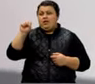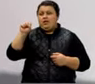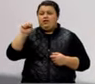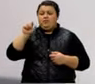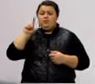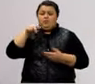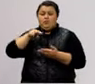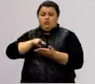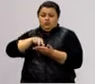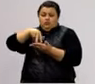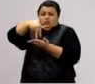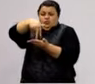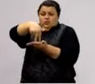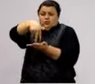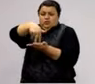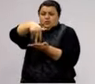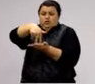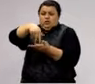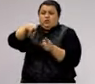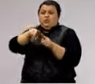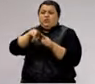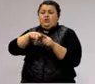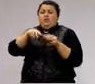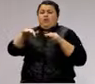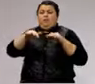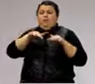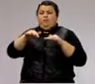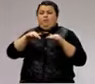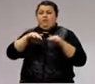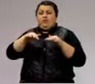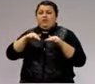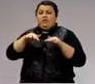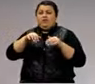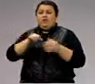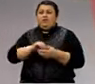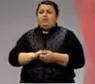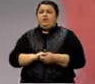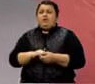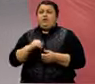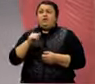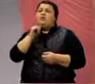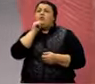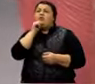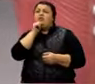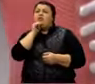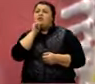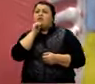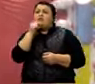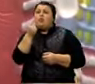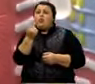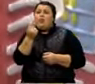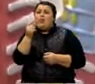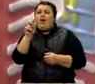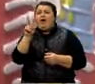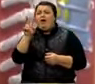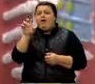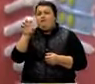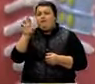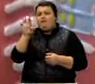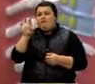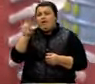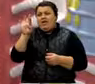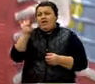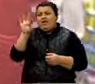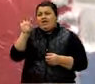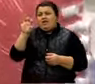sustentação do corpo e movimentação. Tá? Aqui, por exemplo, temos uma vértebra,